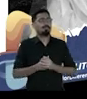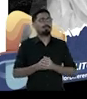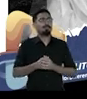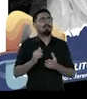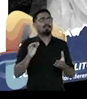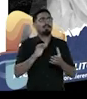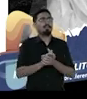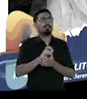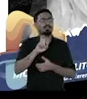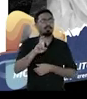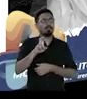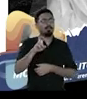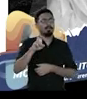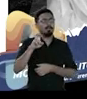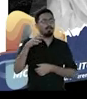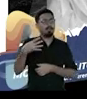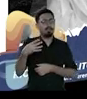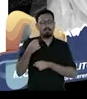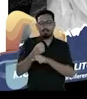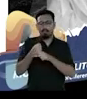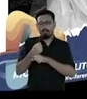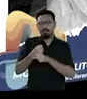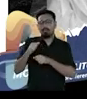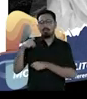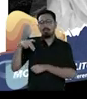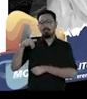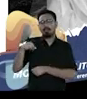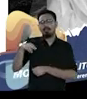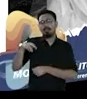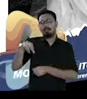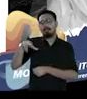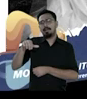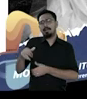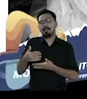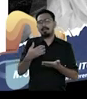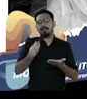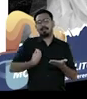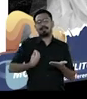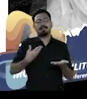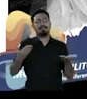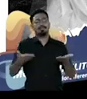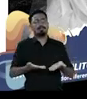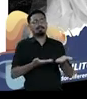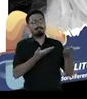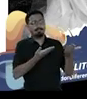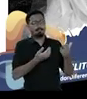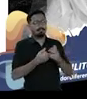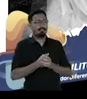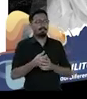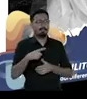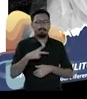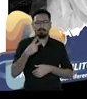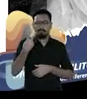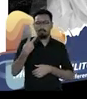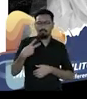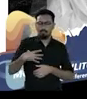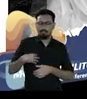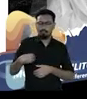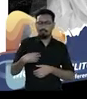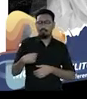senhora Ana Maria Guimarães Nares, que está aqui agora neste plenário. Deixando dois filhos